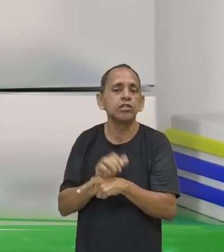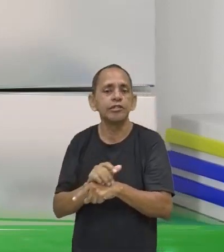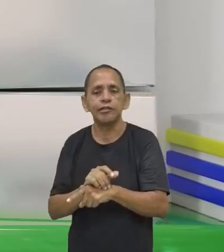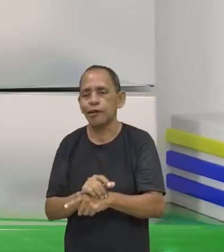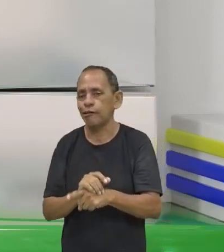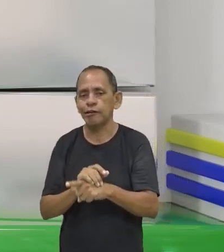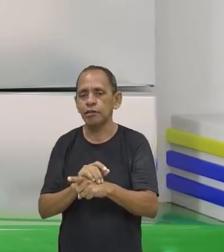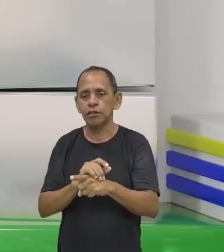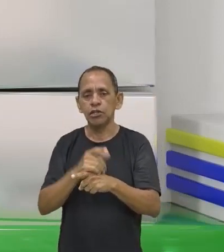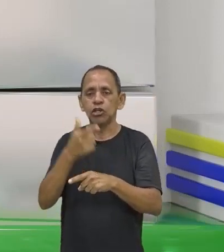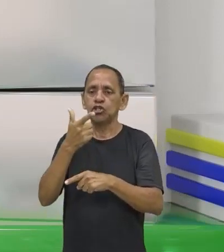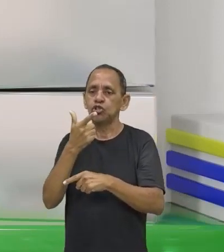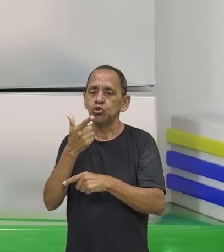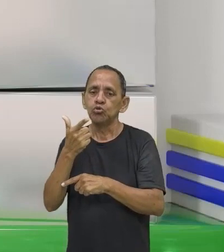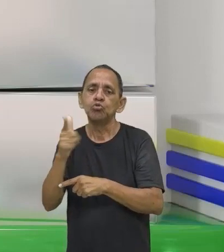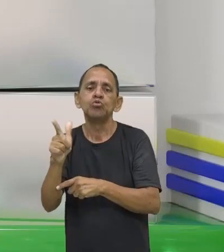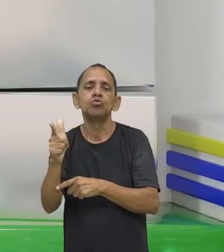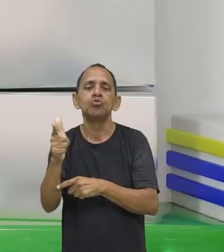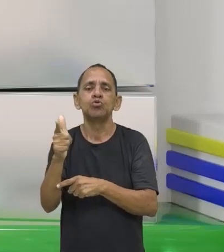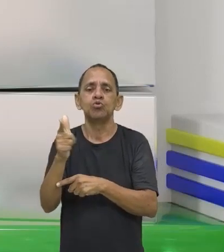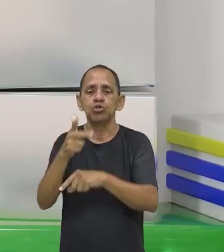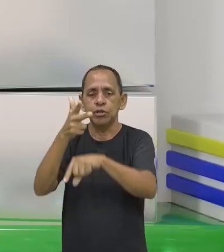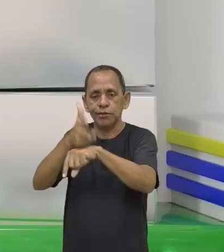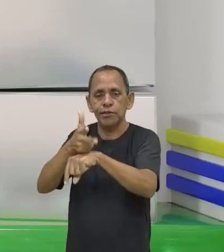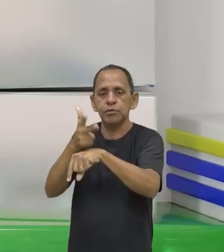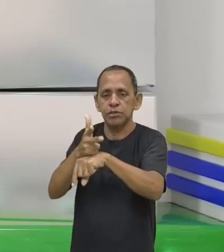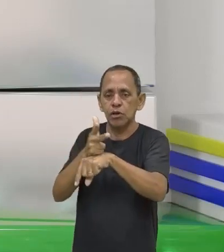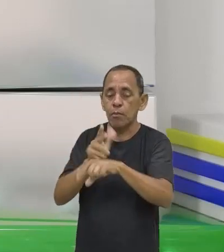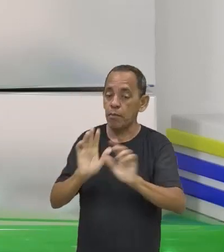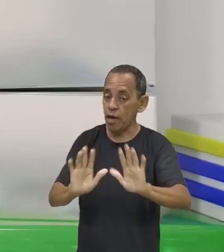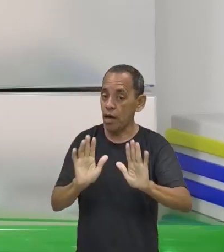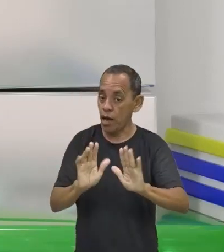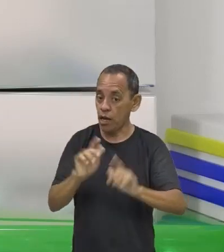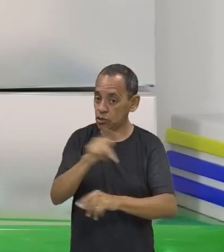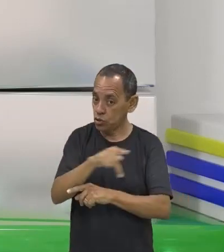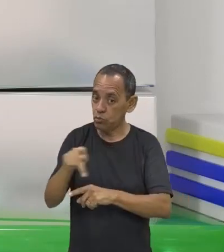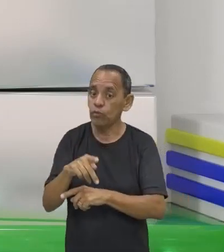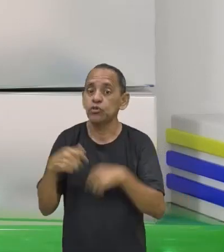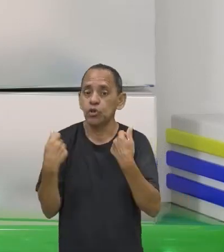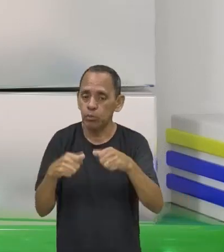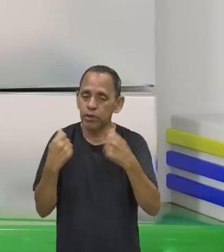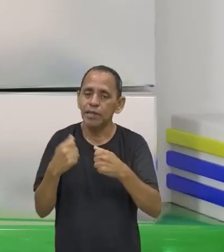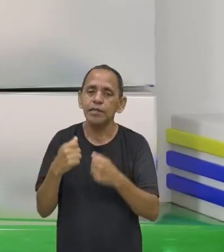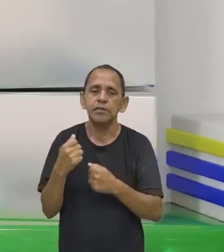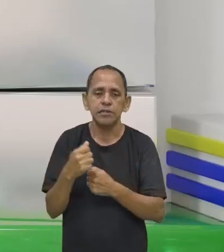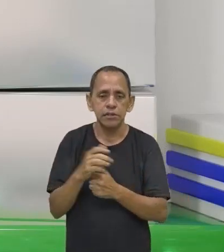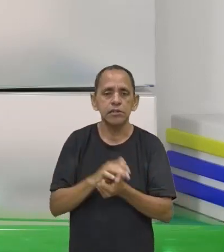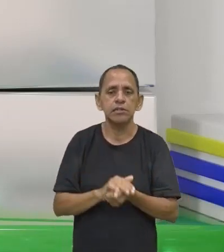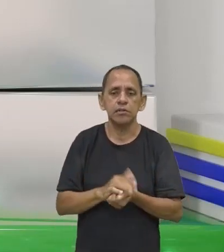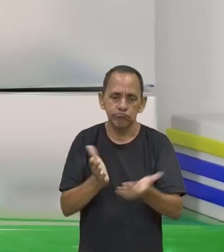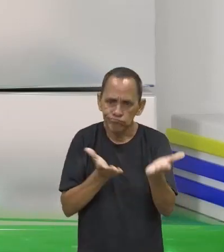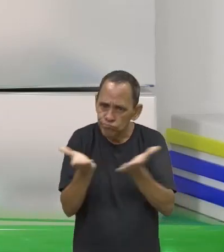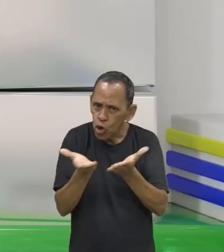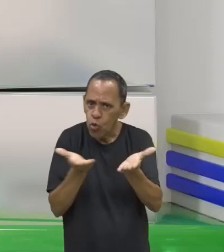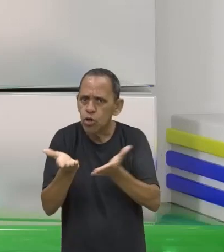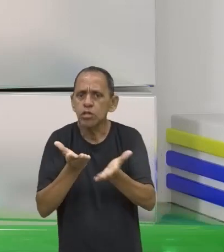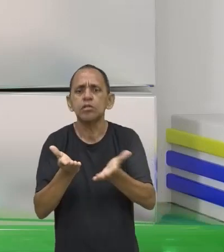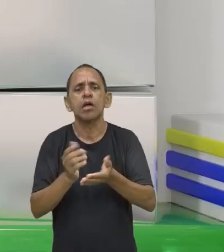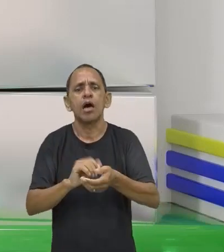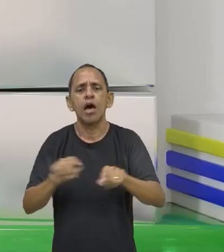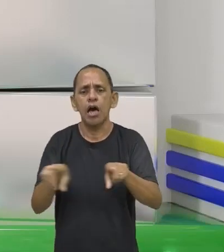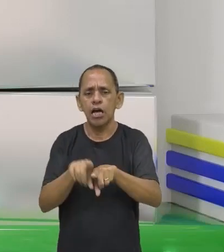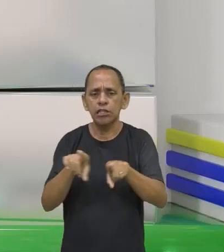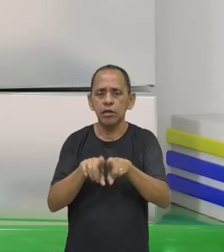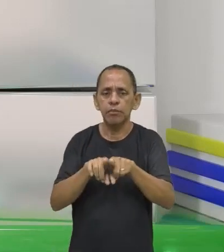ministrante, ele planeja um plano de aula todo diferenciado para atender a necessidade desse dia letivo. O papel do